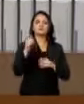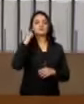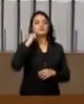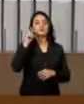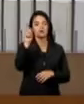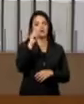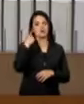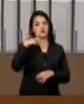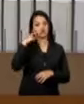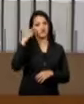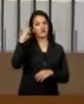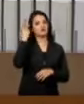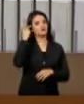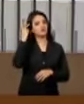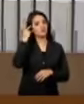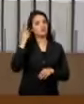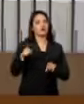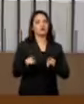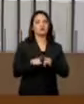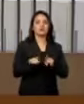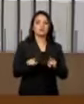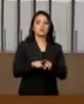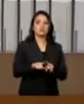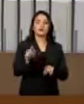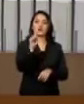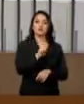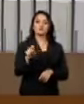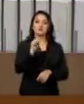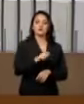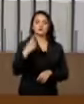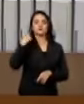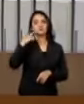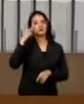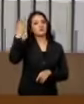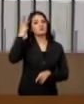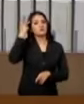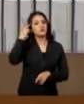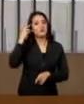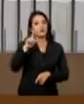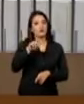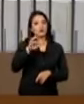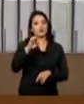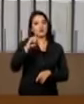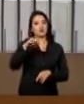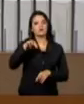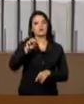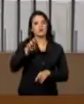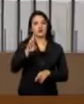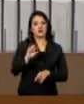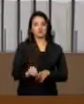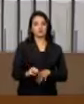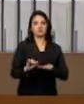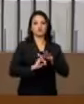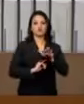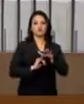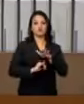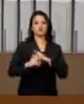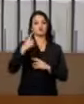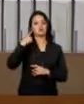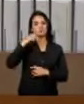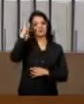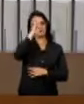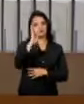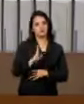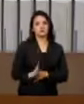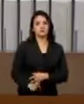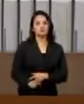Pereira Neto. Pelo amicus curiae, Associação dos Advogados de São Paulo, doutor Leonardo Sica. Pelo amicus curiae, Instituto dos Advogados Brasileiros,